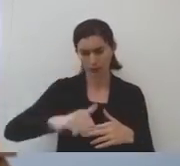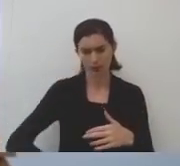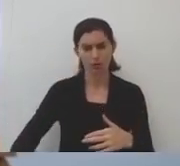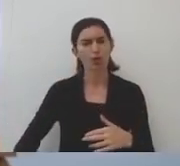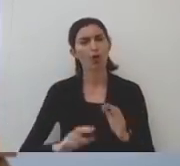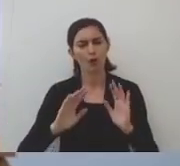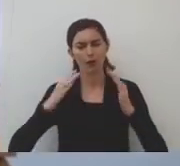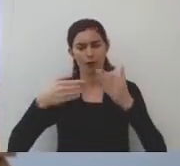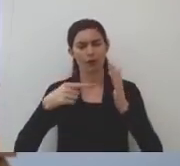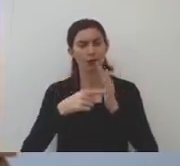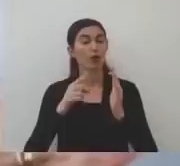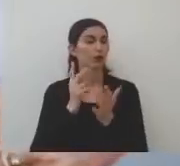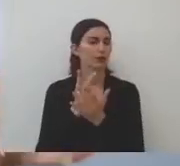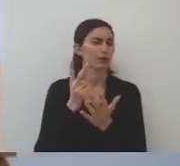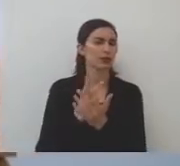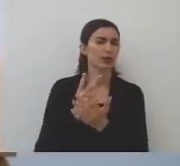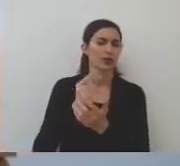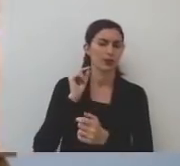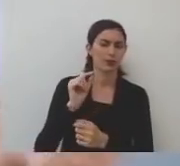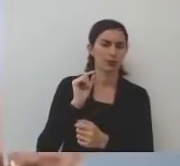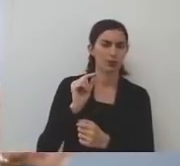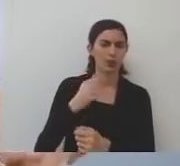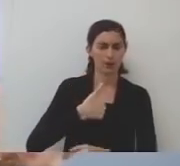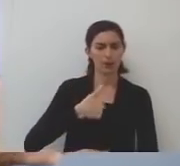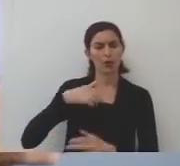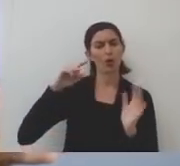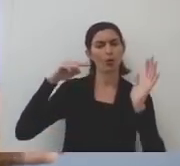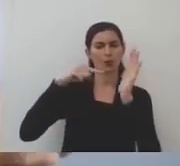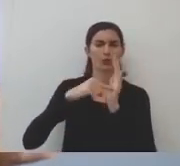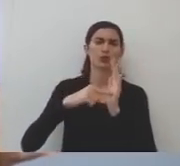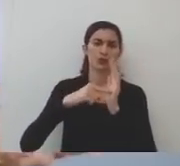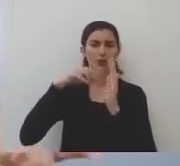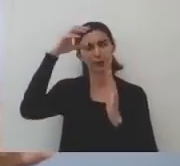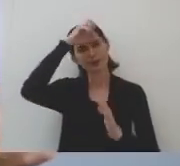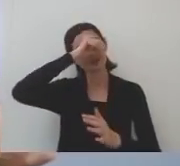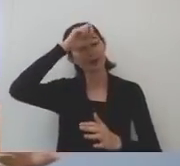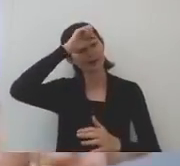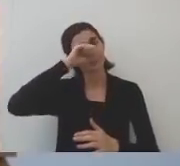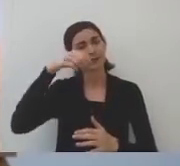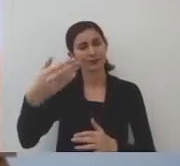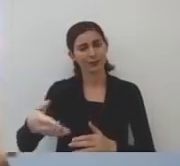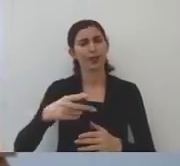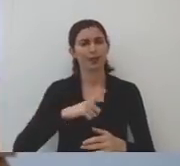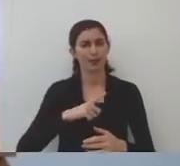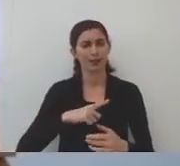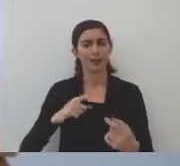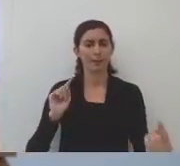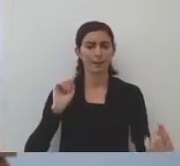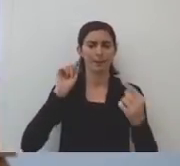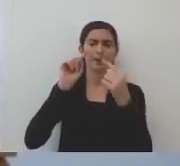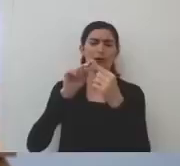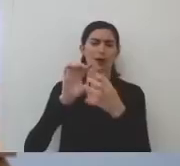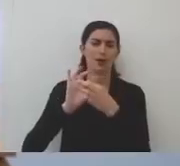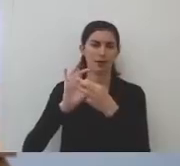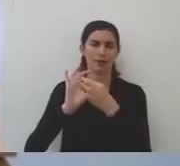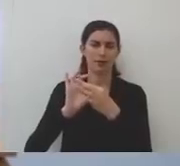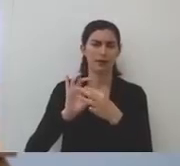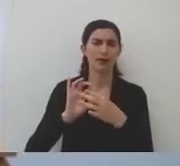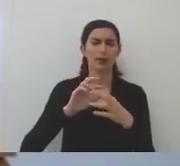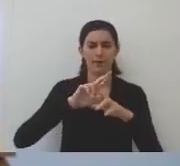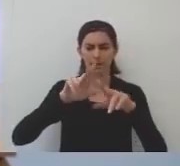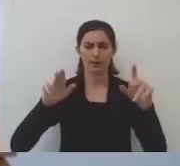avaliativos, o foco sempre vai ser o meu objetivo de aprendizagem. Ele tem que casar, porque a partir dessas